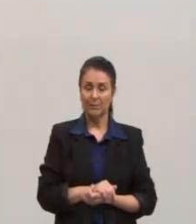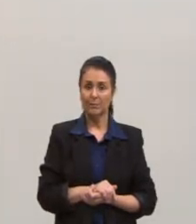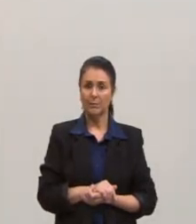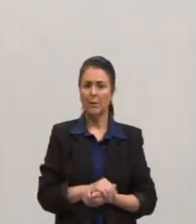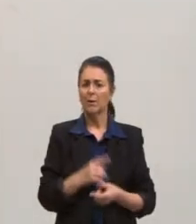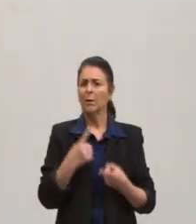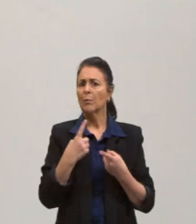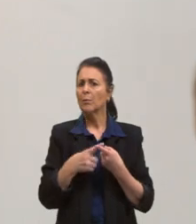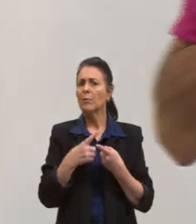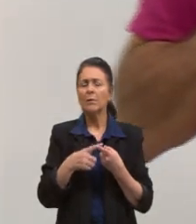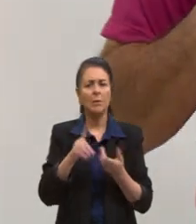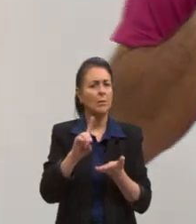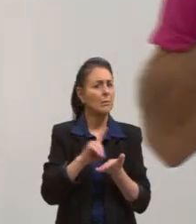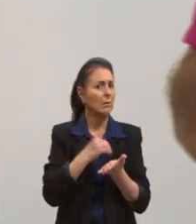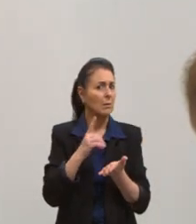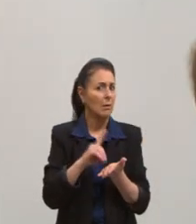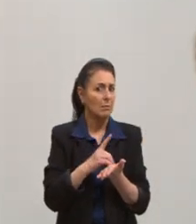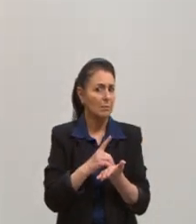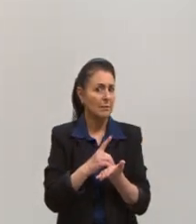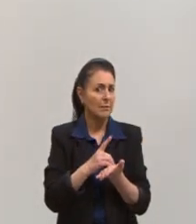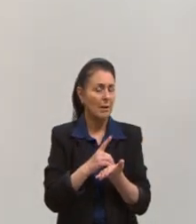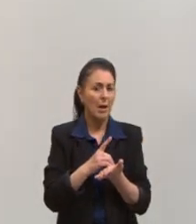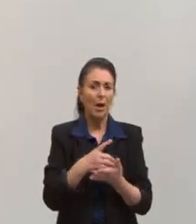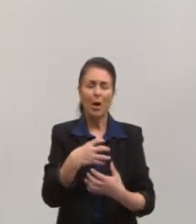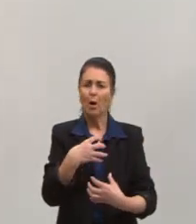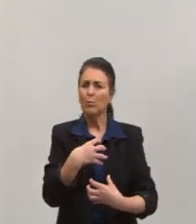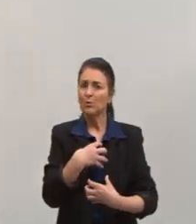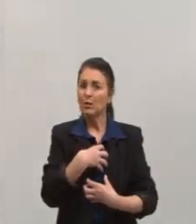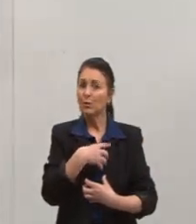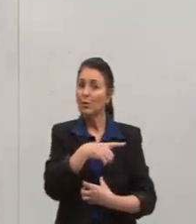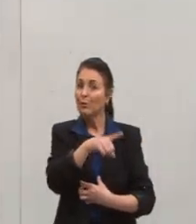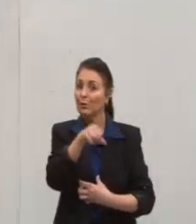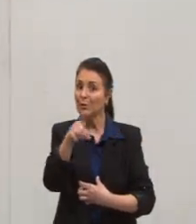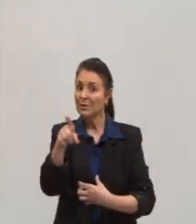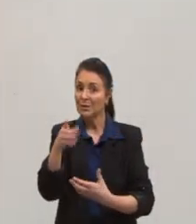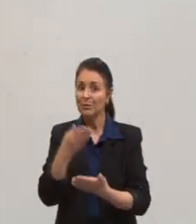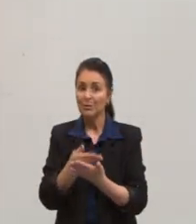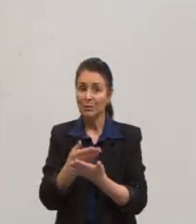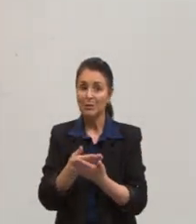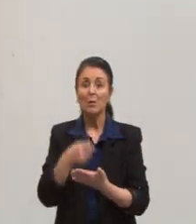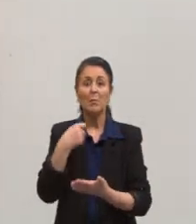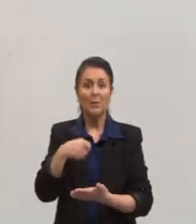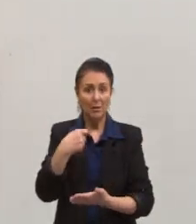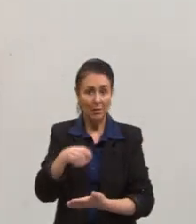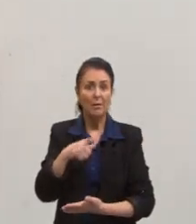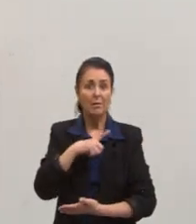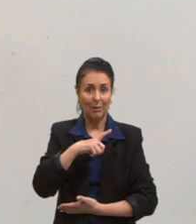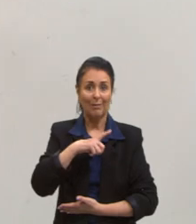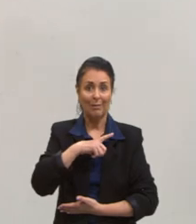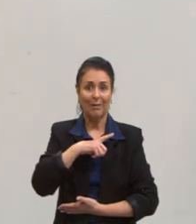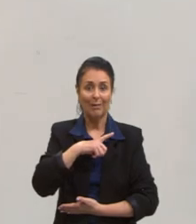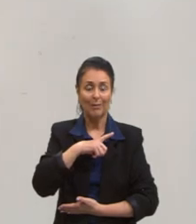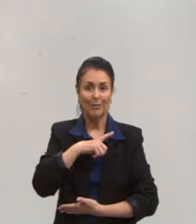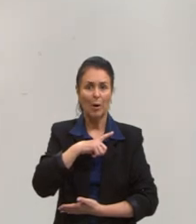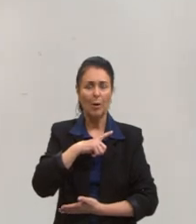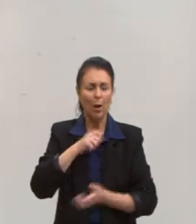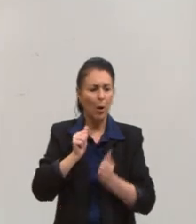porque o dicionário o dicionário é uma maneira que vocês estudantes devem ter por favor para